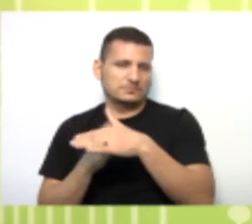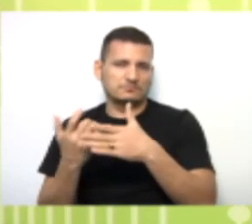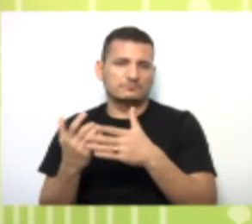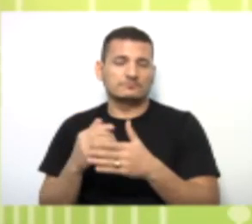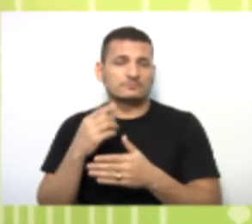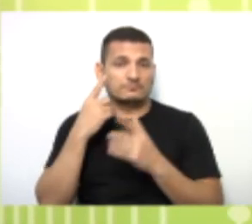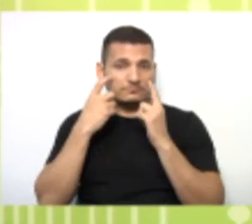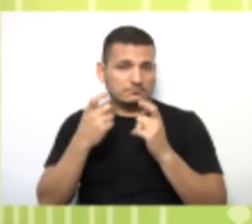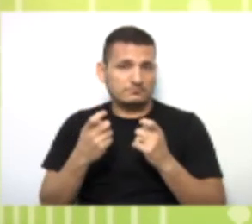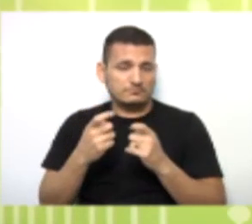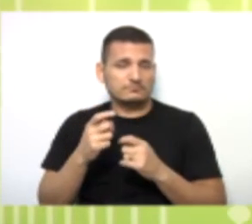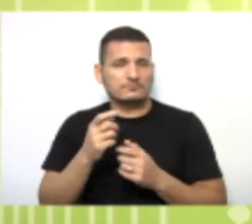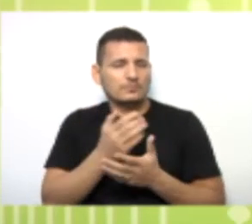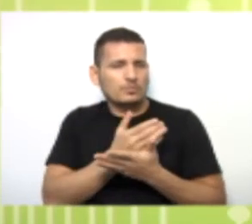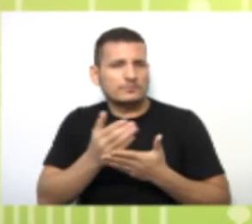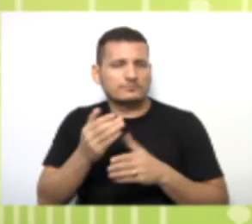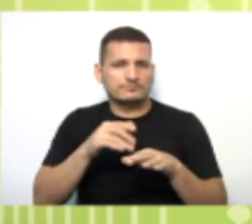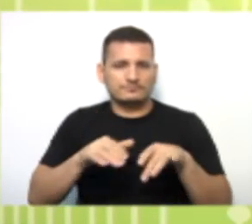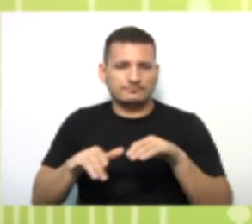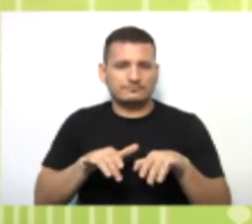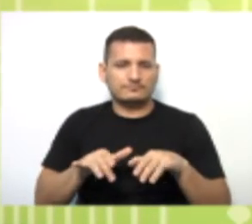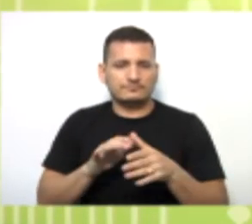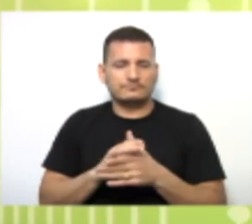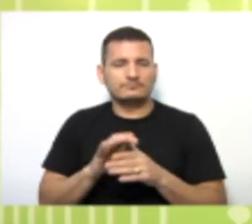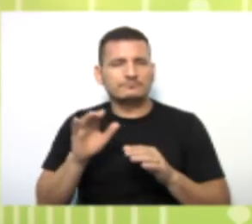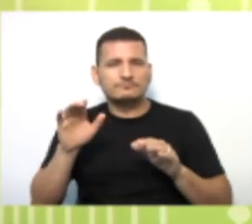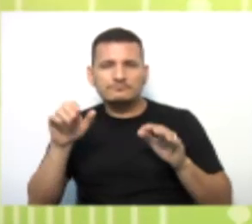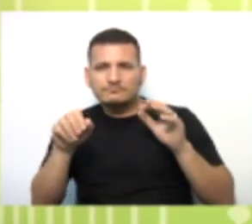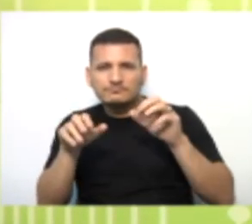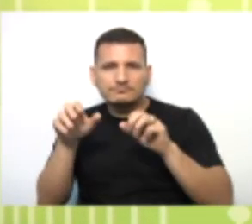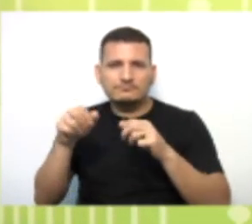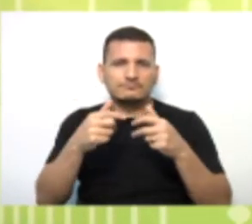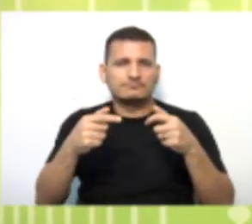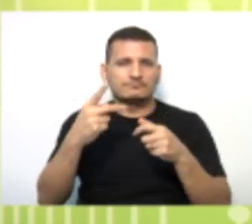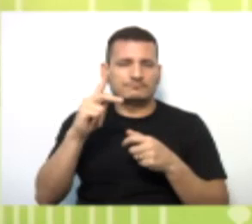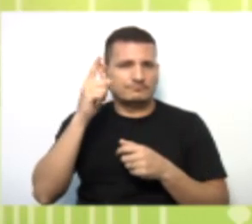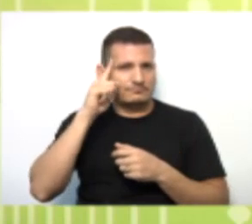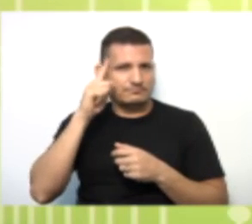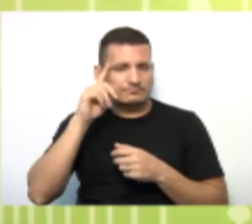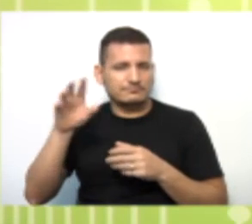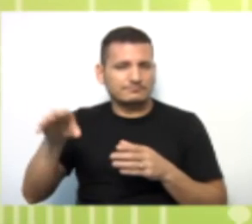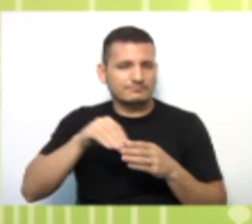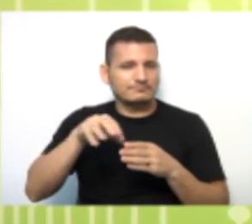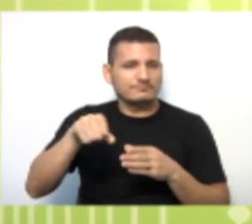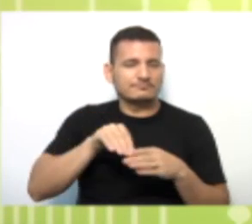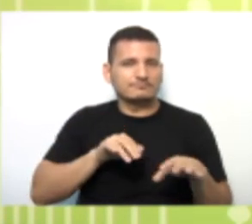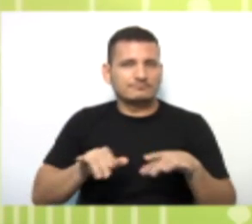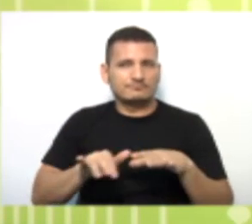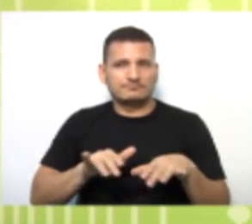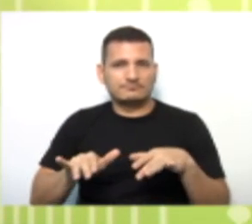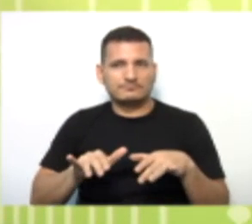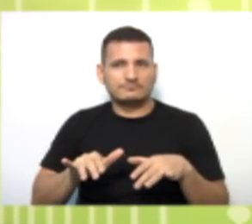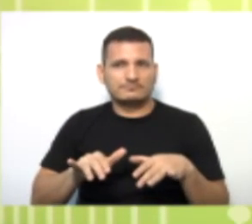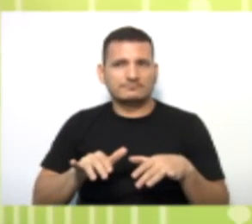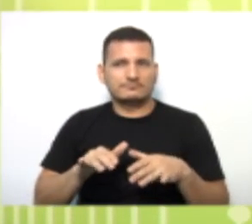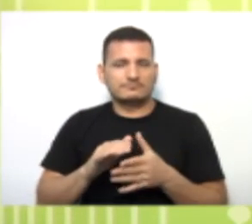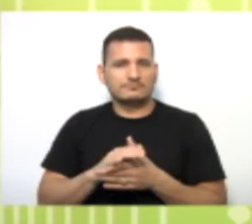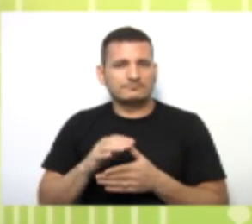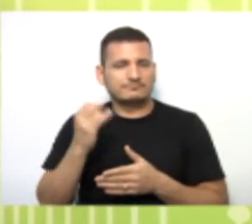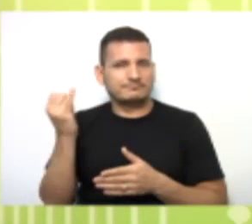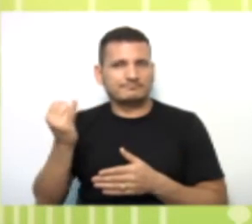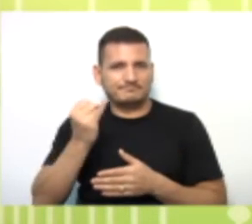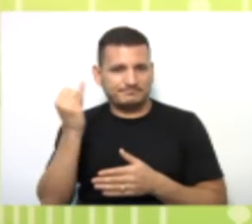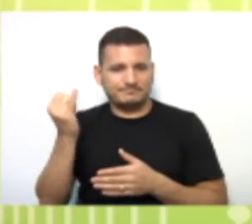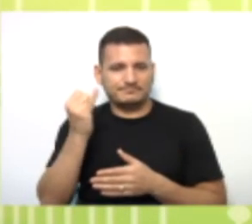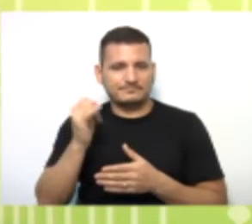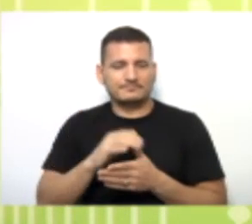quem está começando a programar, a pegar pontos do seu dia a dia e tentar trazer para a programação. Tá? Isso é muito